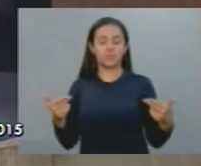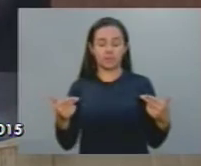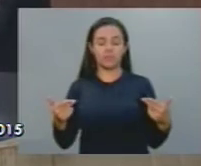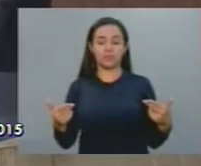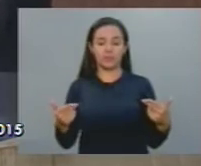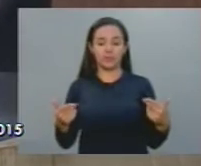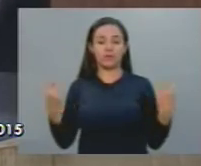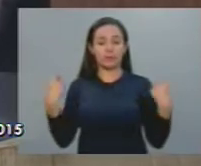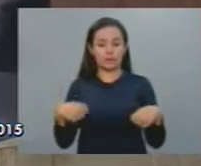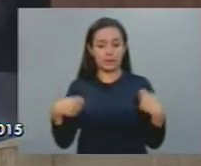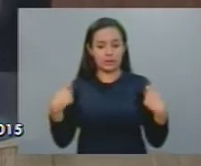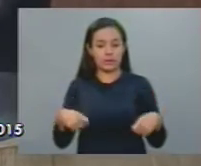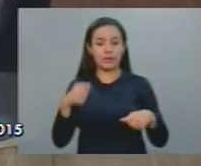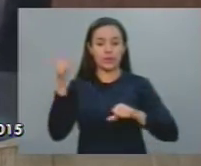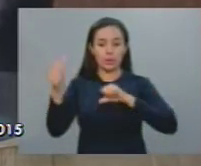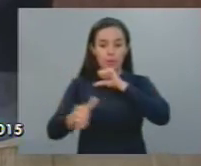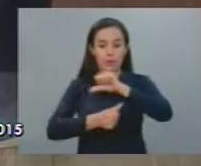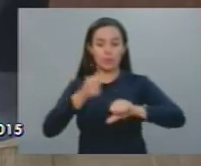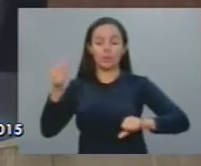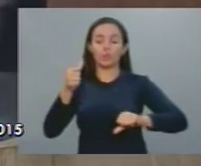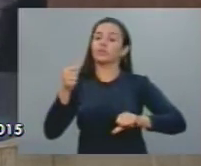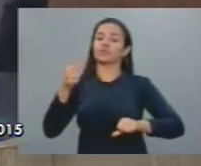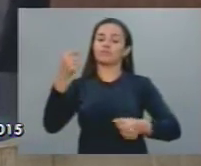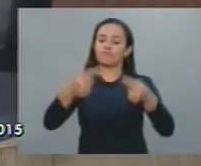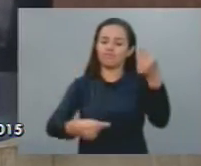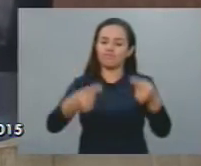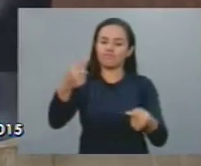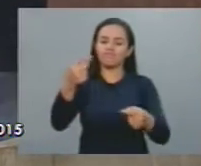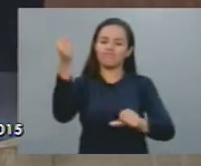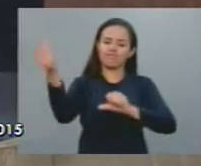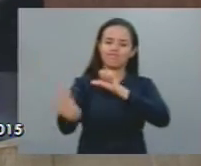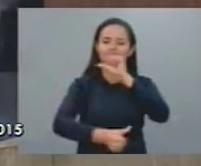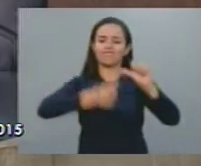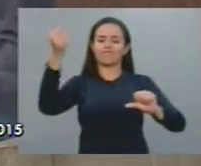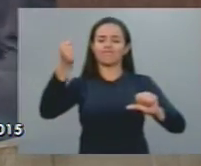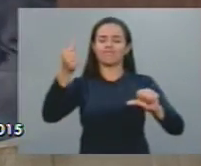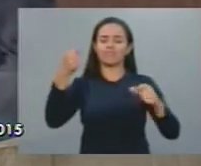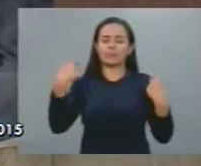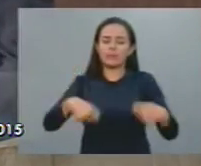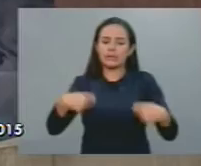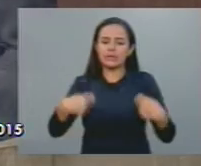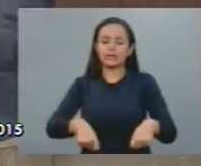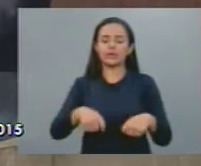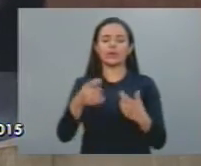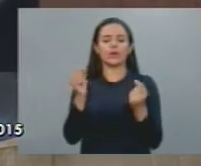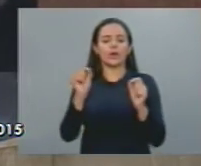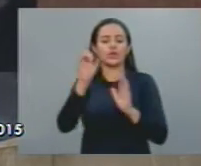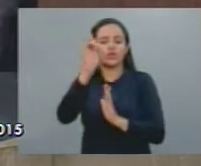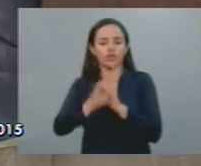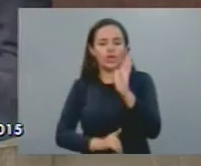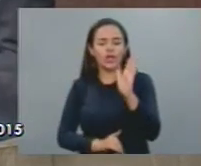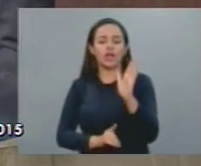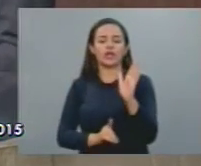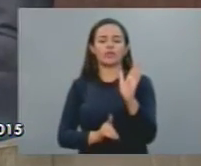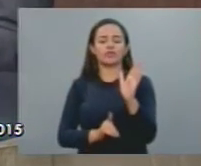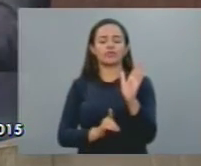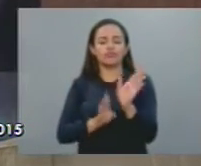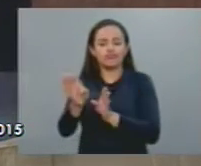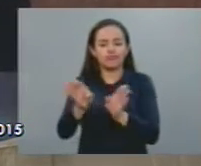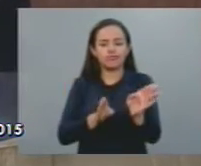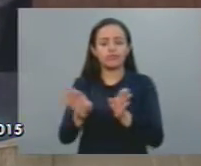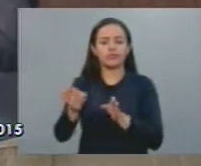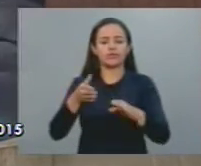sabemos que é necessário uma reforma política profunda, que avance na democracia participativa, na democracia direta